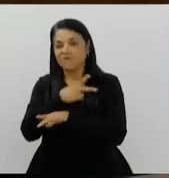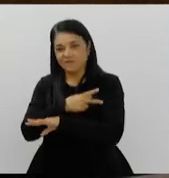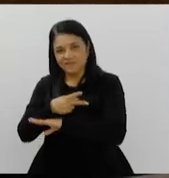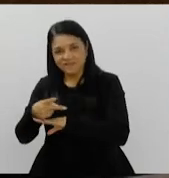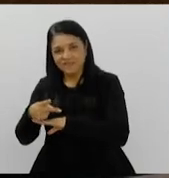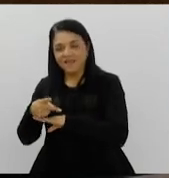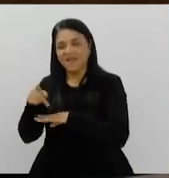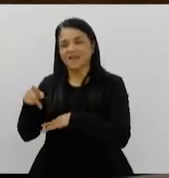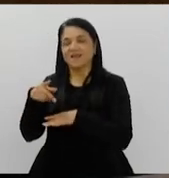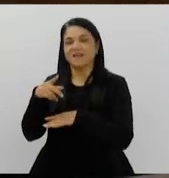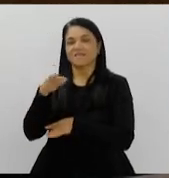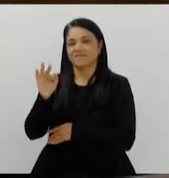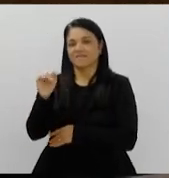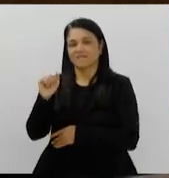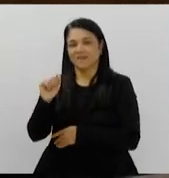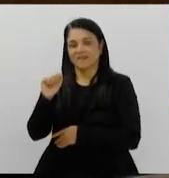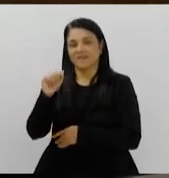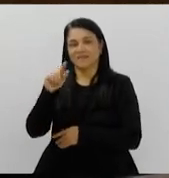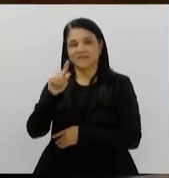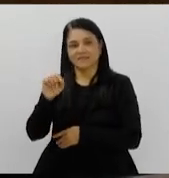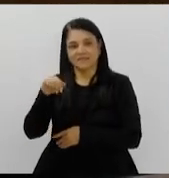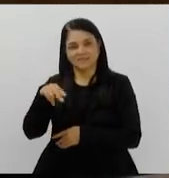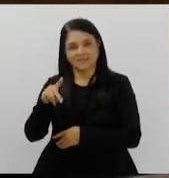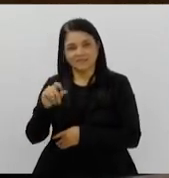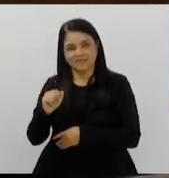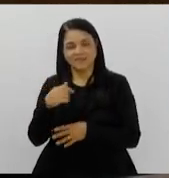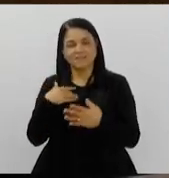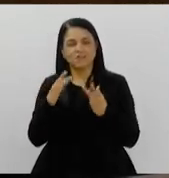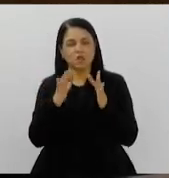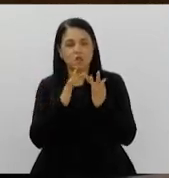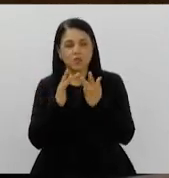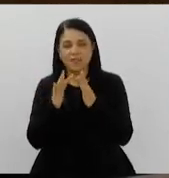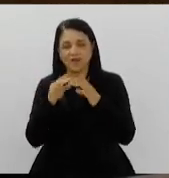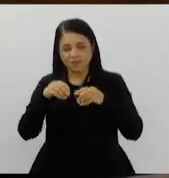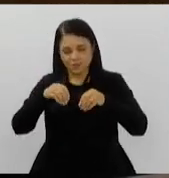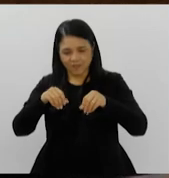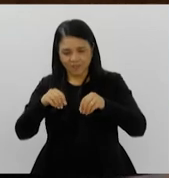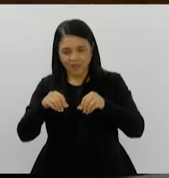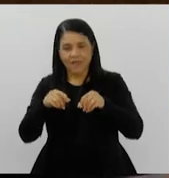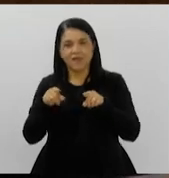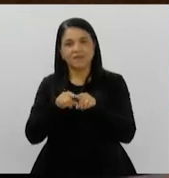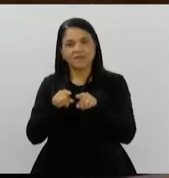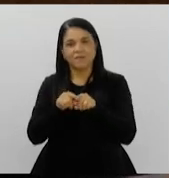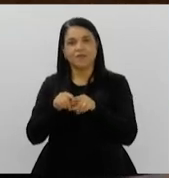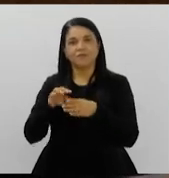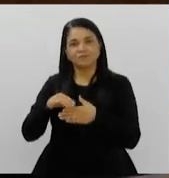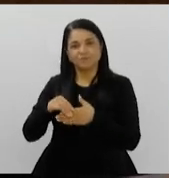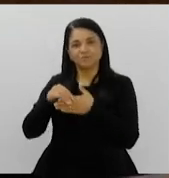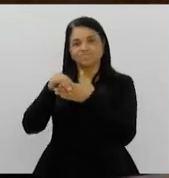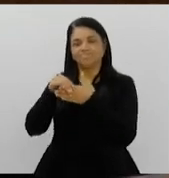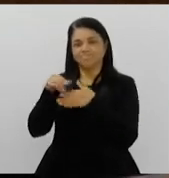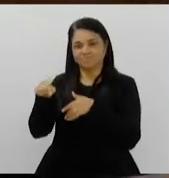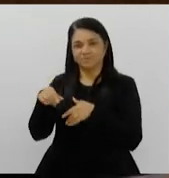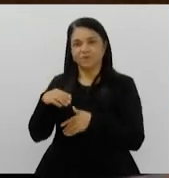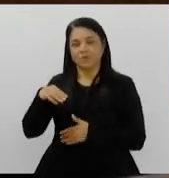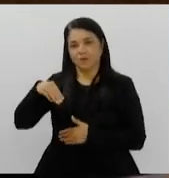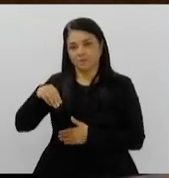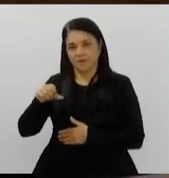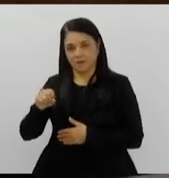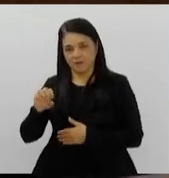ter esse momento com a terra, esse momento de reflexão dos militantes do MST, que, de fato,